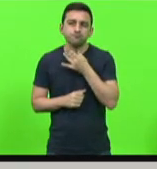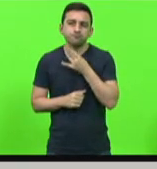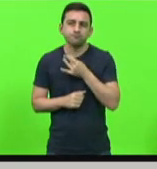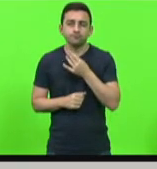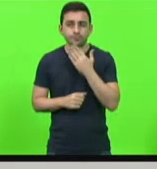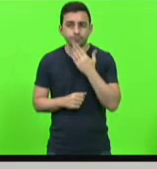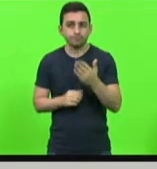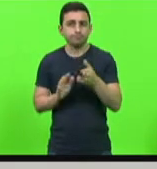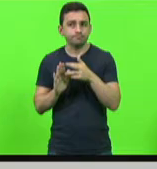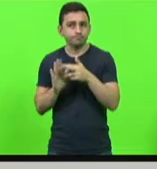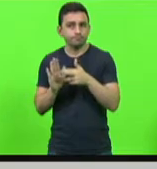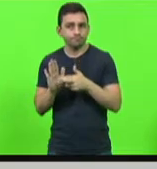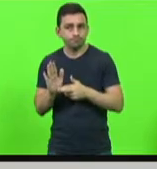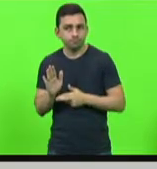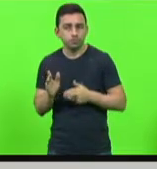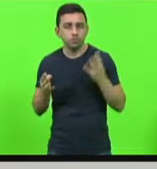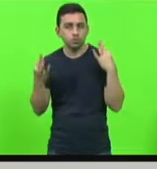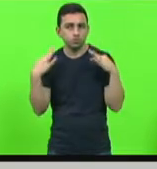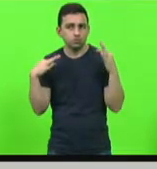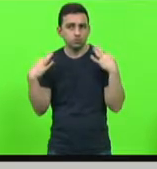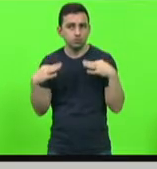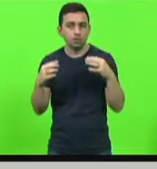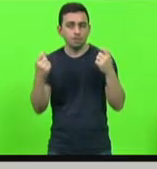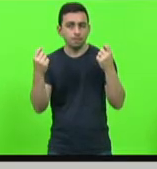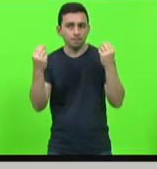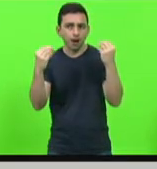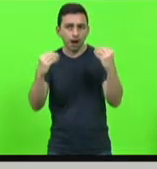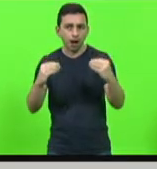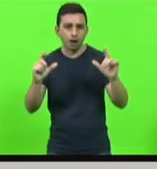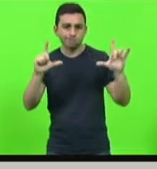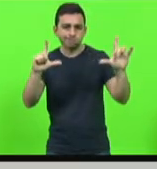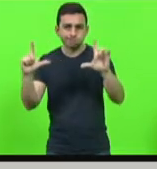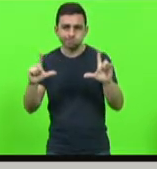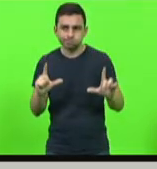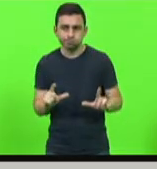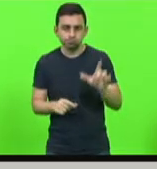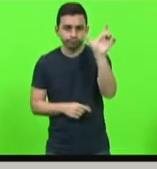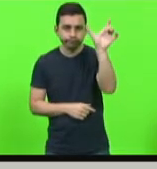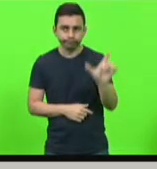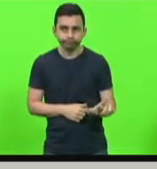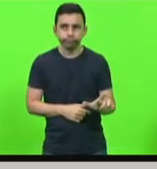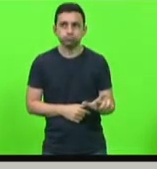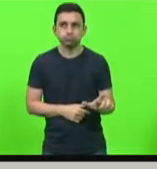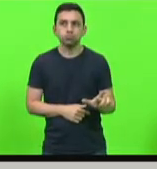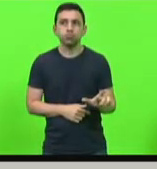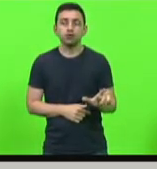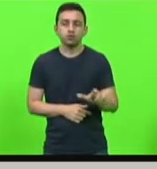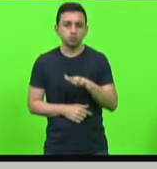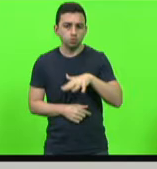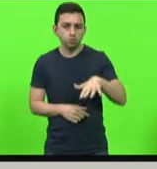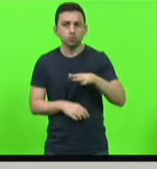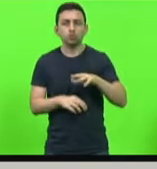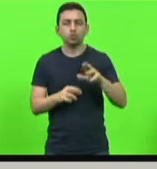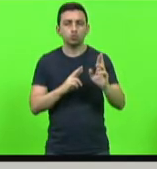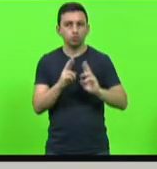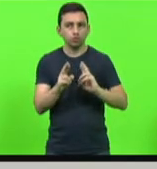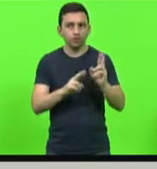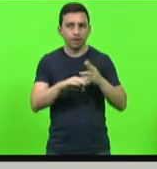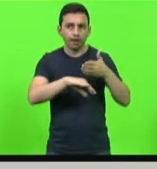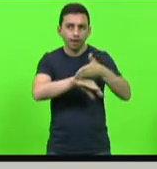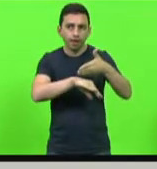no Estado de Santa Catarina através da instalação de placas de sinalização vertical nas rodovias de acesso aos municípios, dispondo sobre